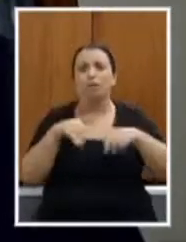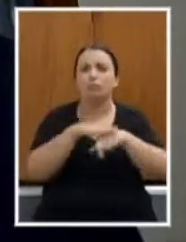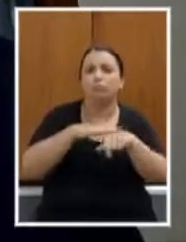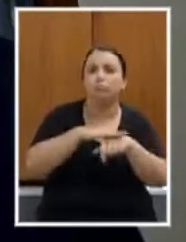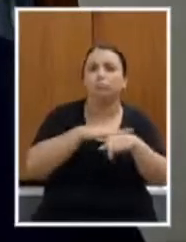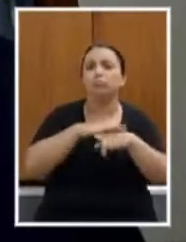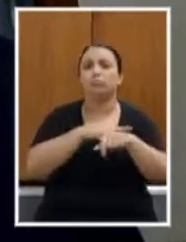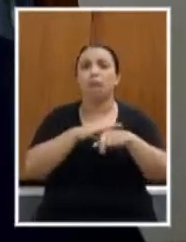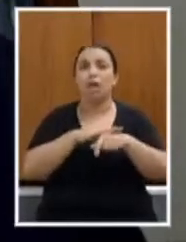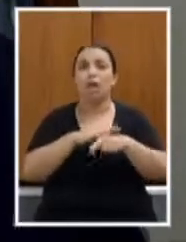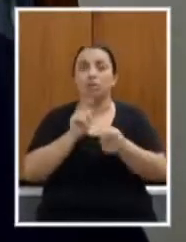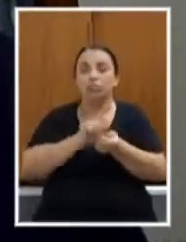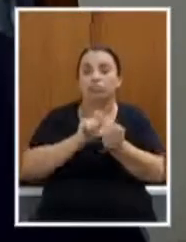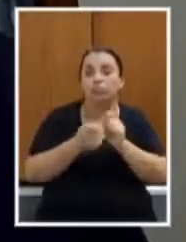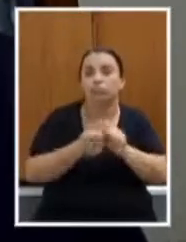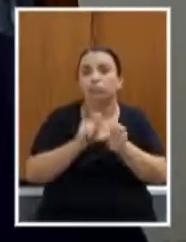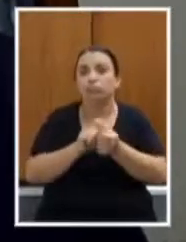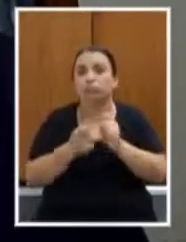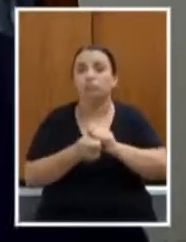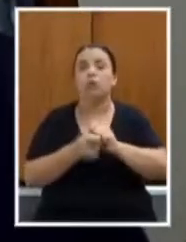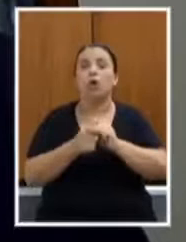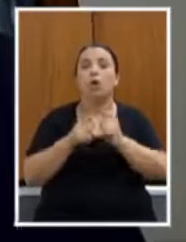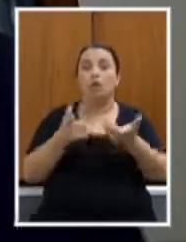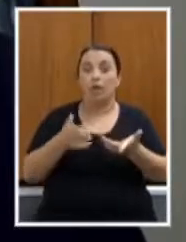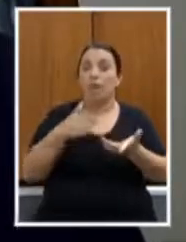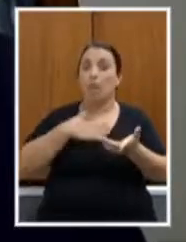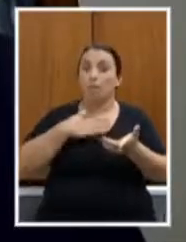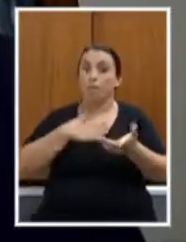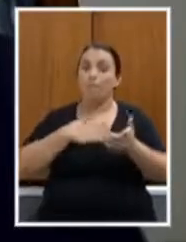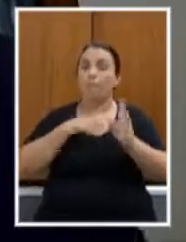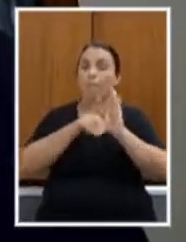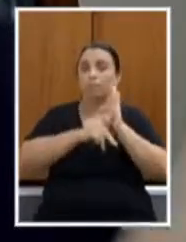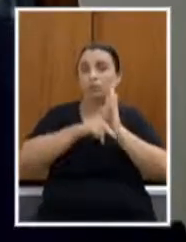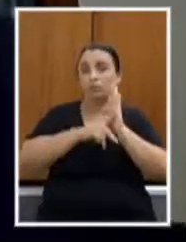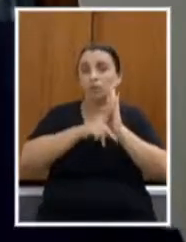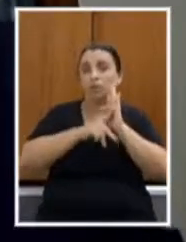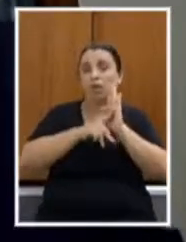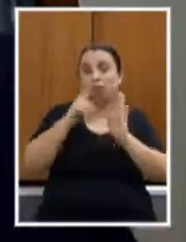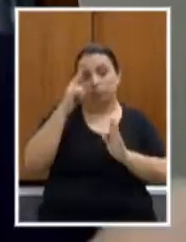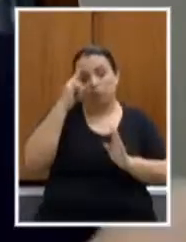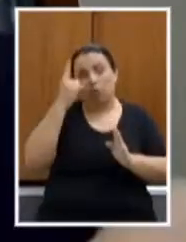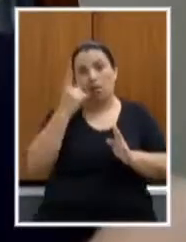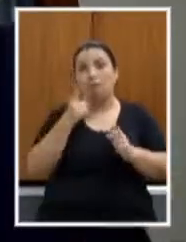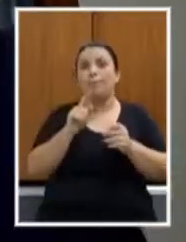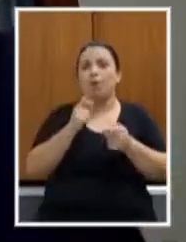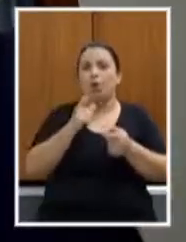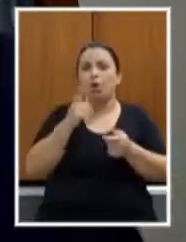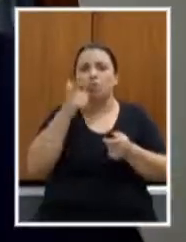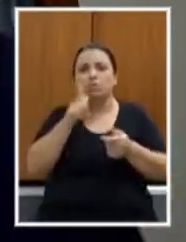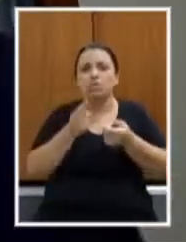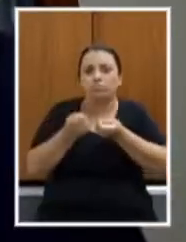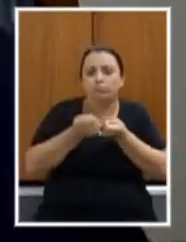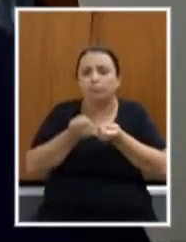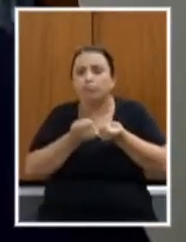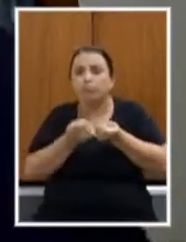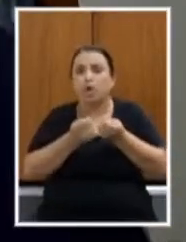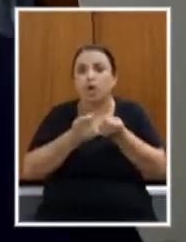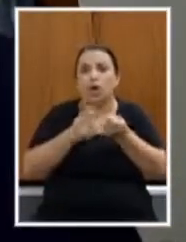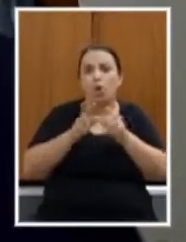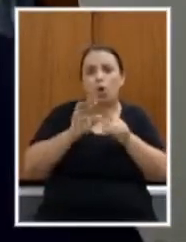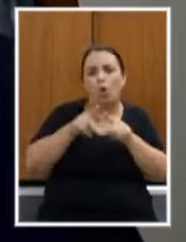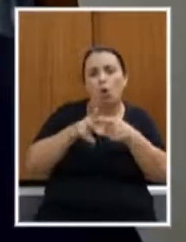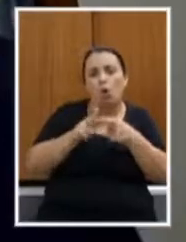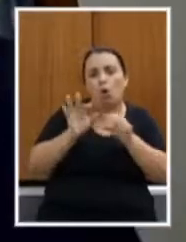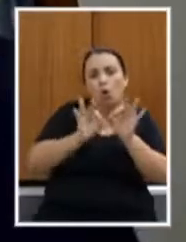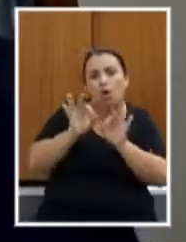propostos, como o projeto de lei de minha autoria, para que fosse reajustado, então reorganizado, pelo menos os limites do parque